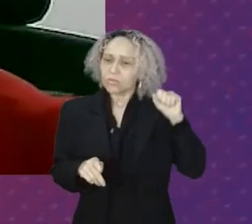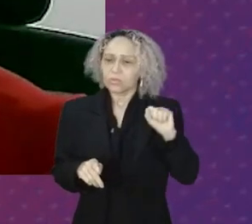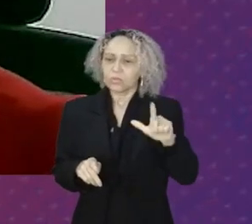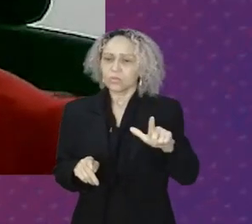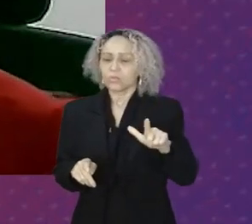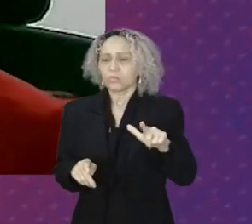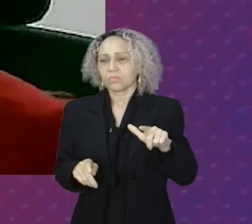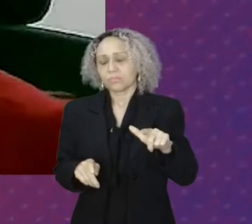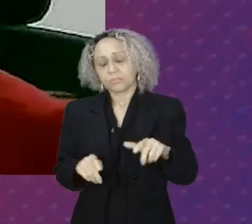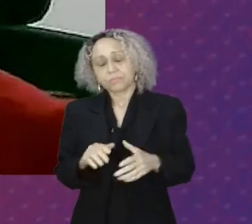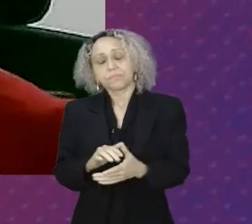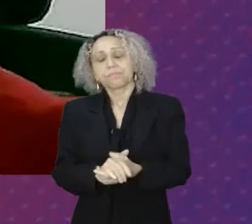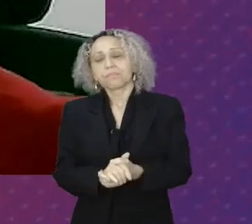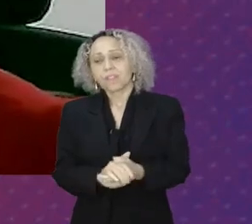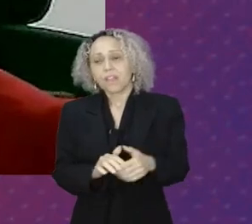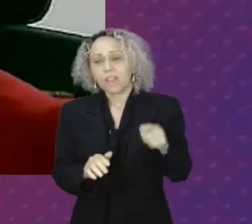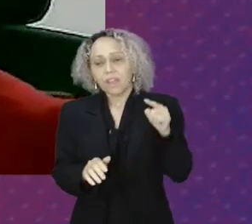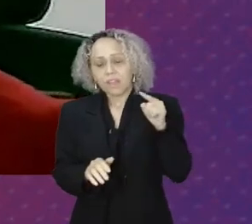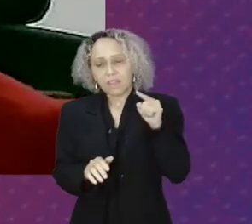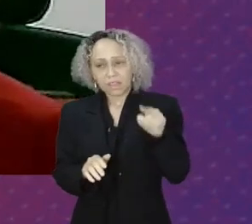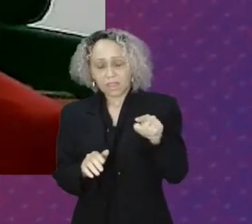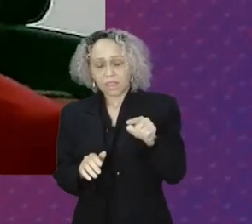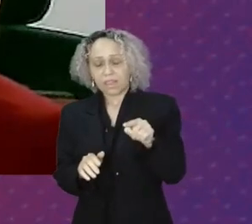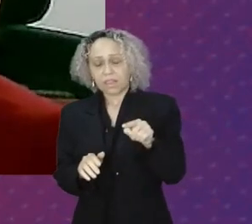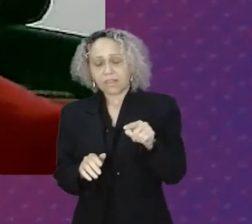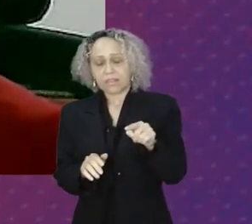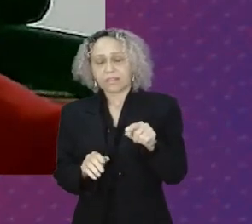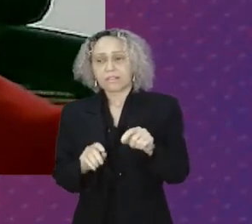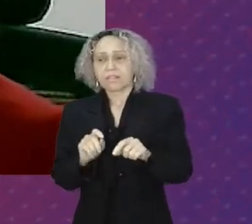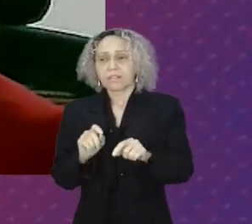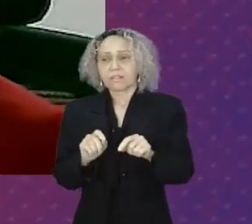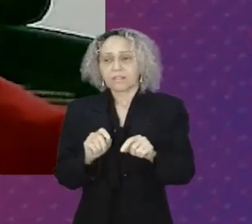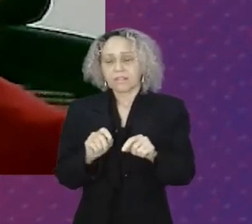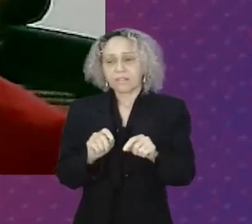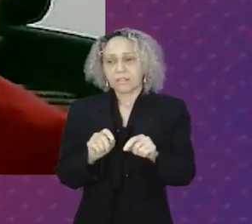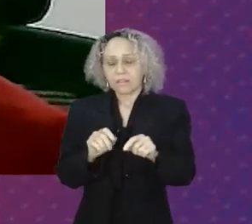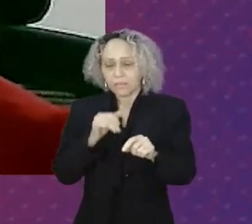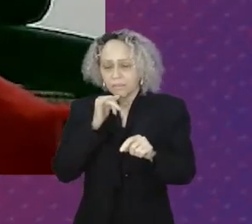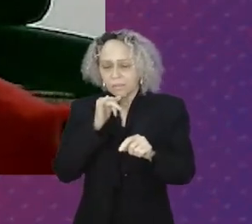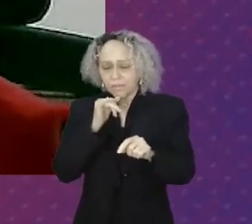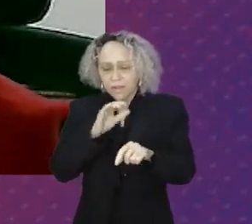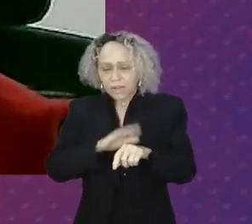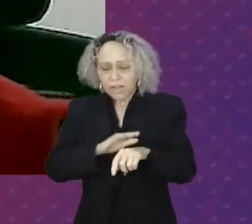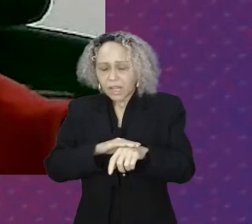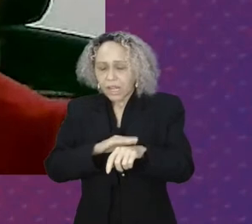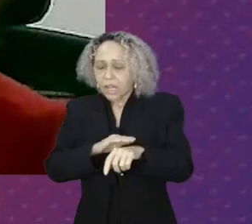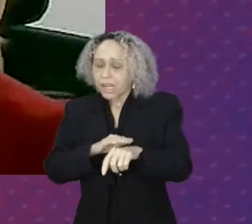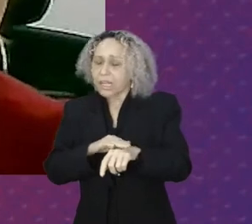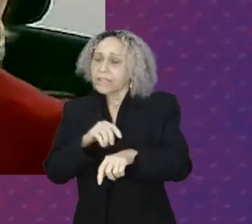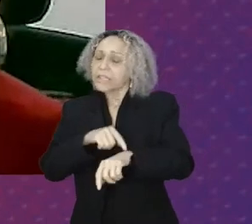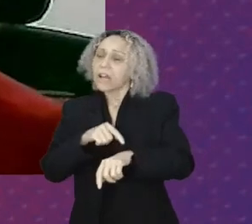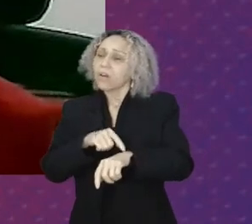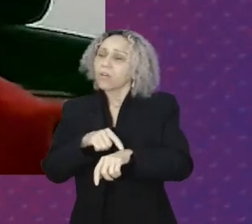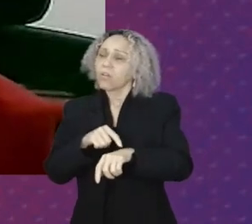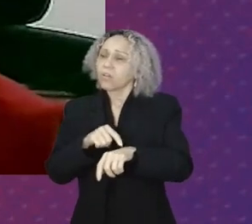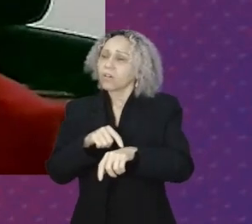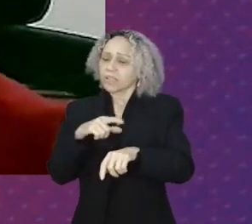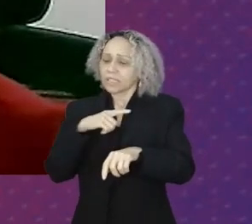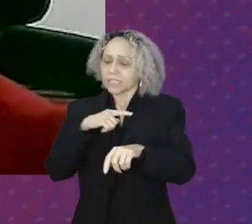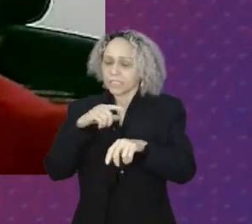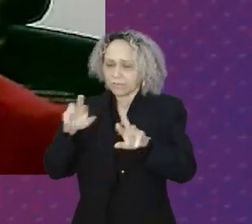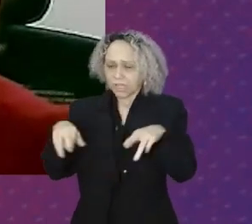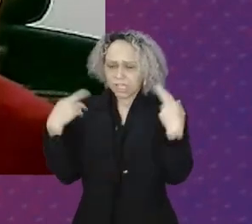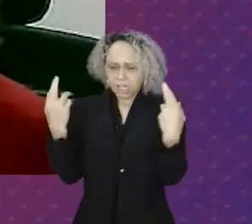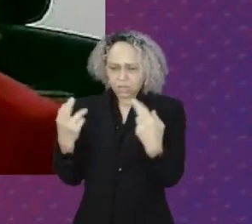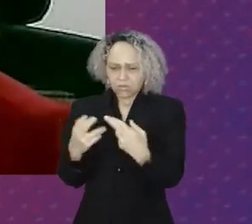resultado da sessão que cassou meu mandato, ela fez uma notícia crime, apresentou